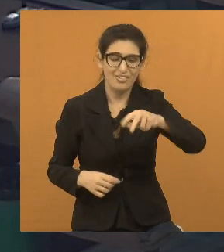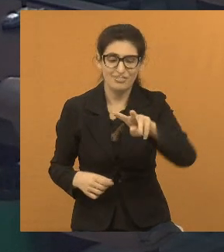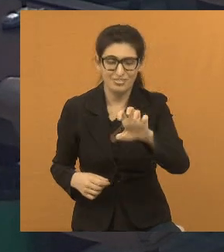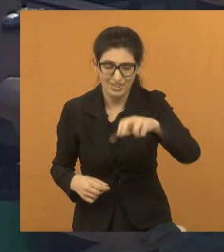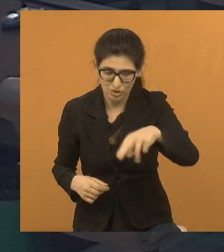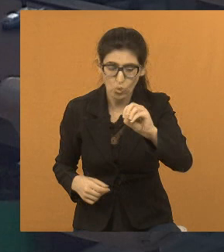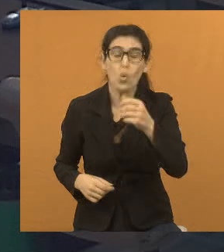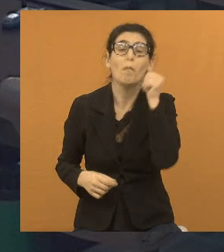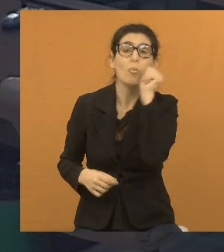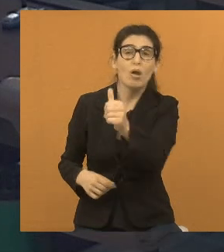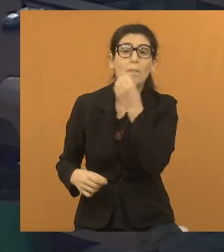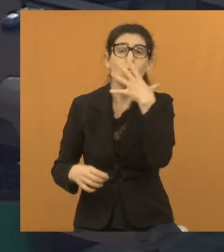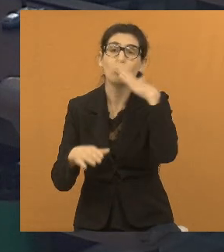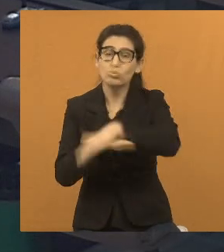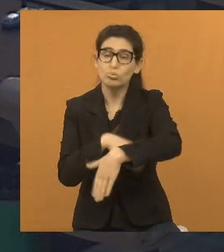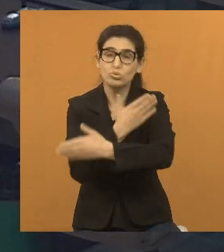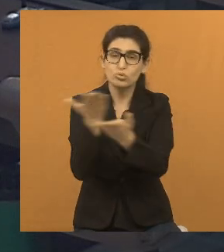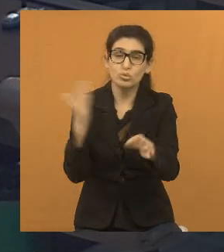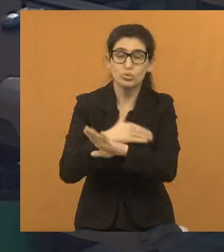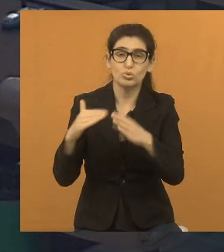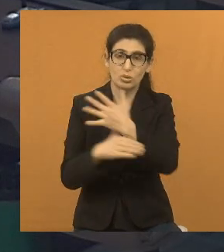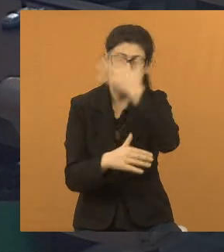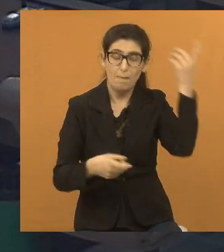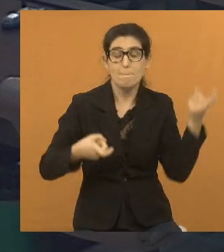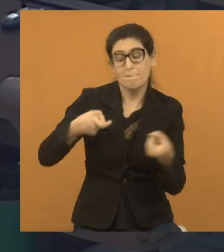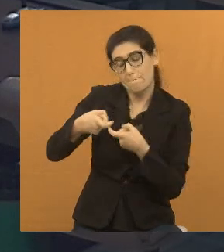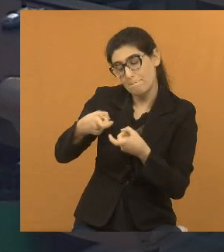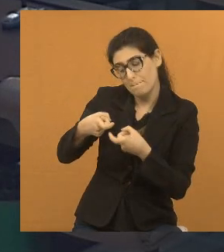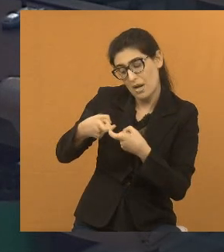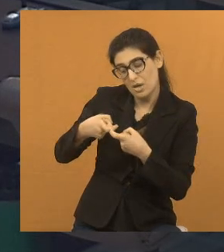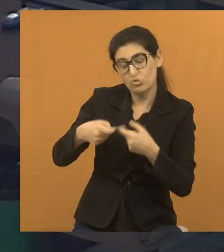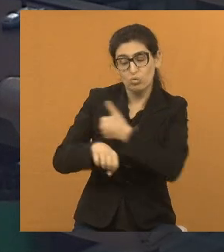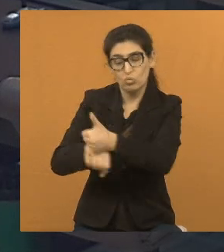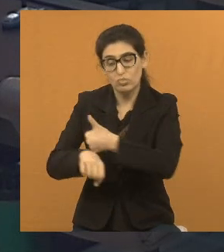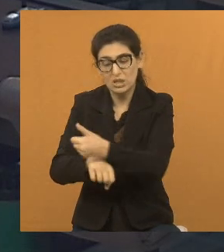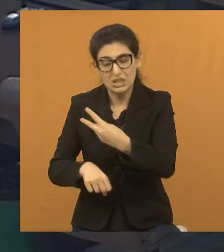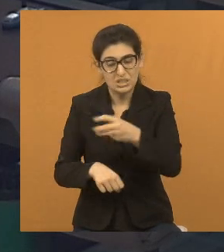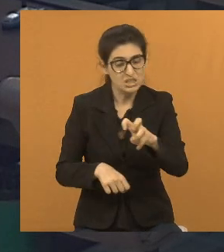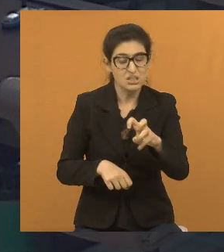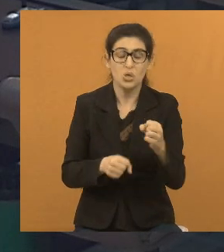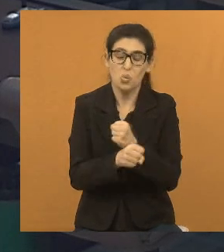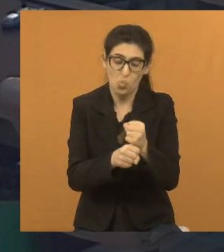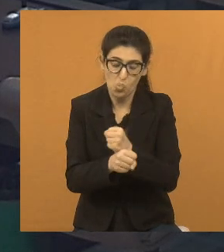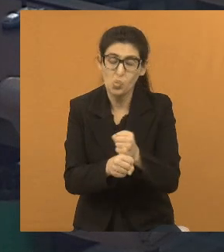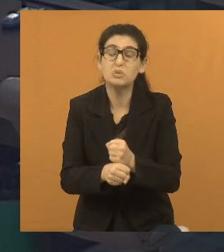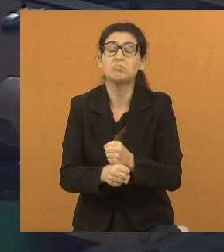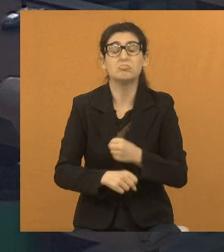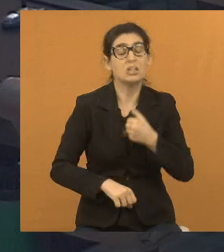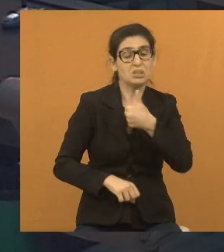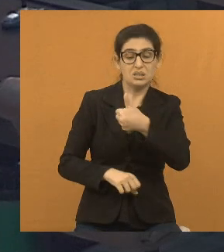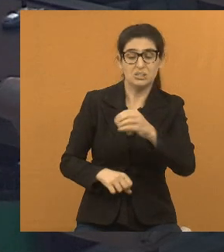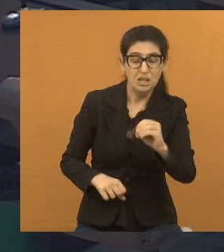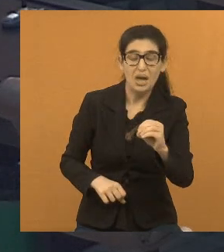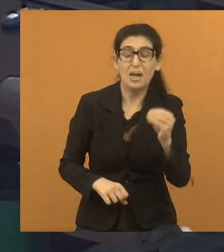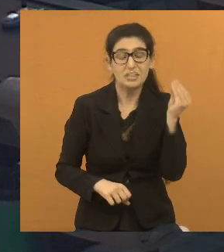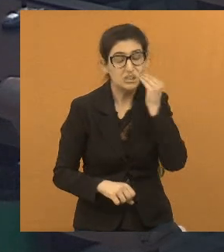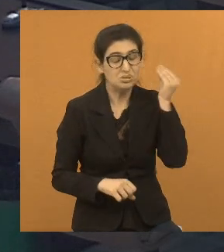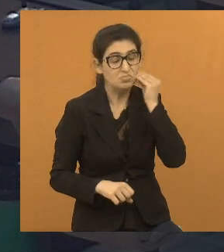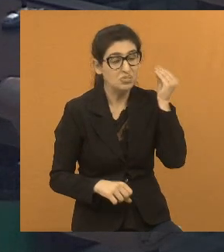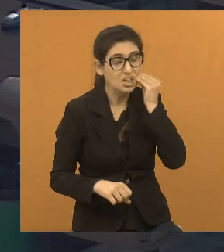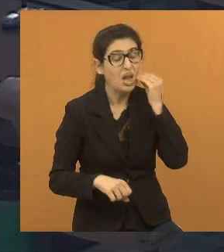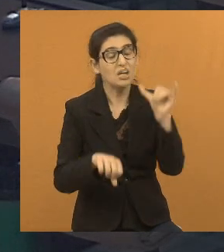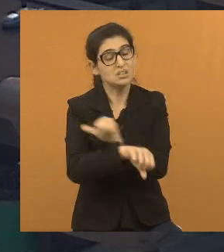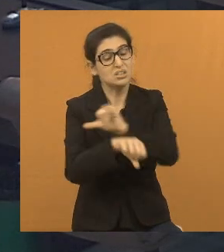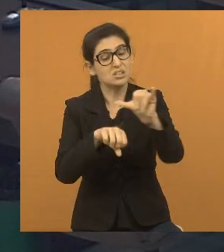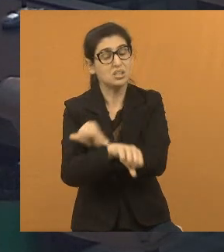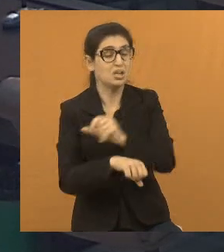Boa noite a todos. Eu sou médica do município há 35 anos, dos quais 10 eu trabalhei no projeto Estratégia de Saúde da